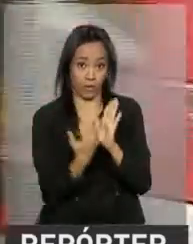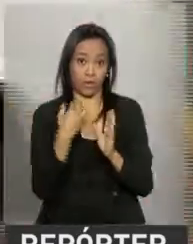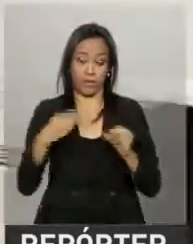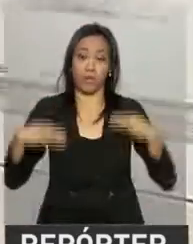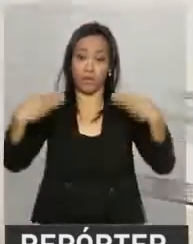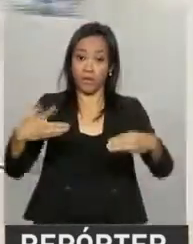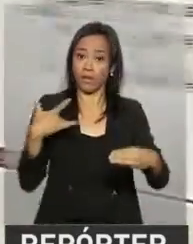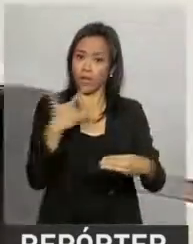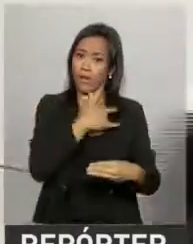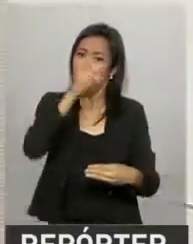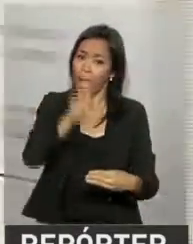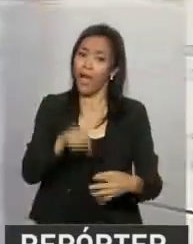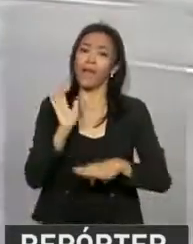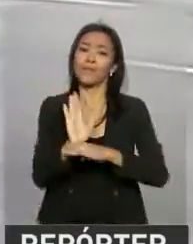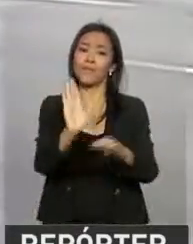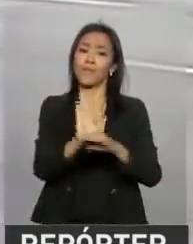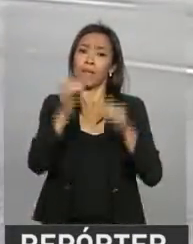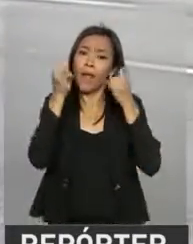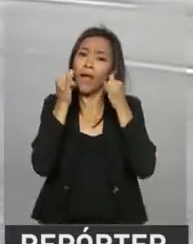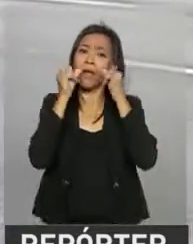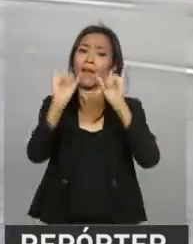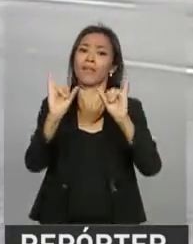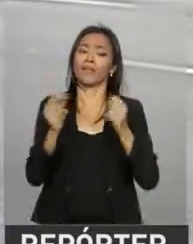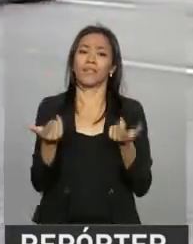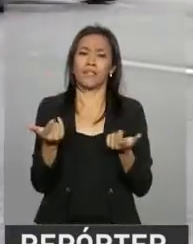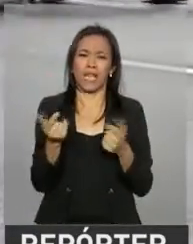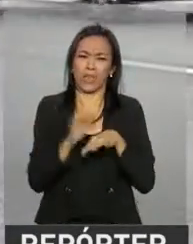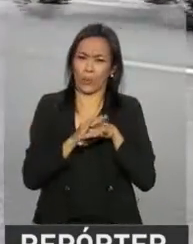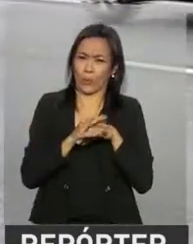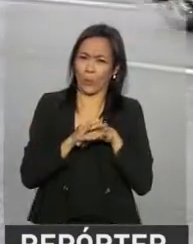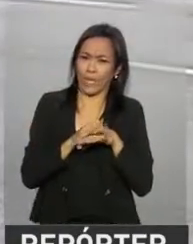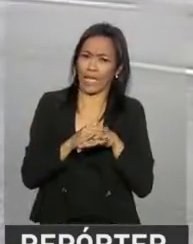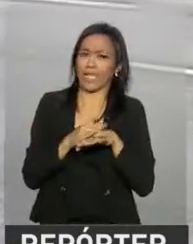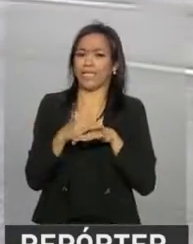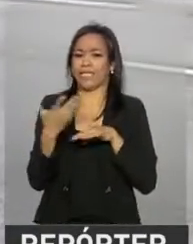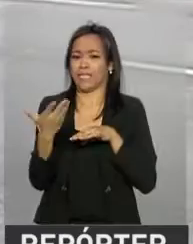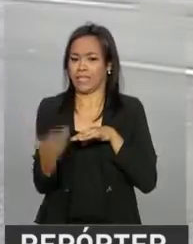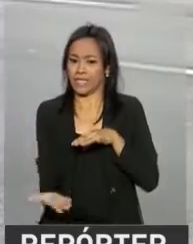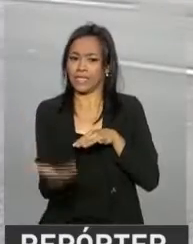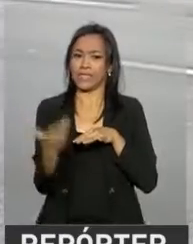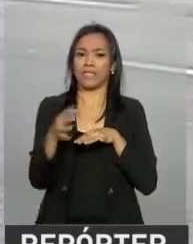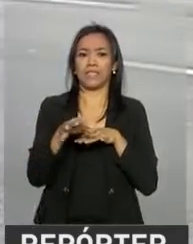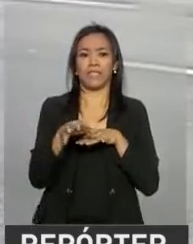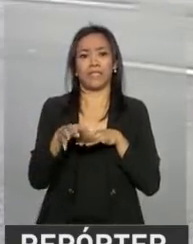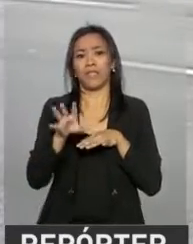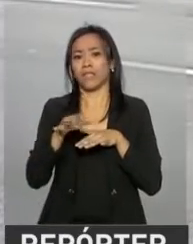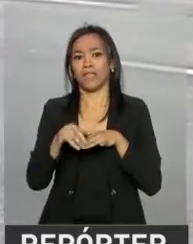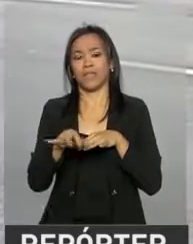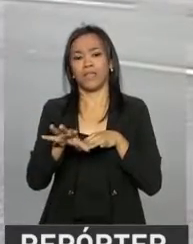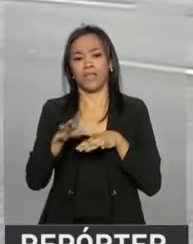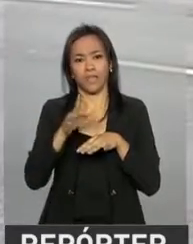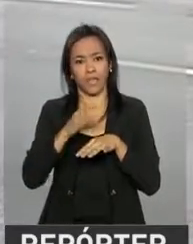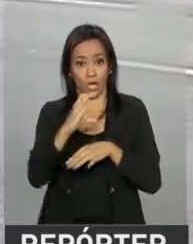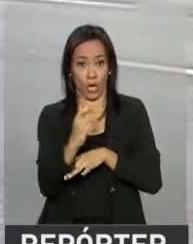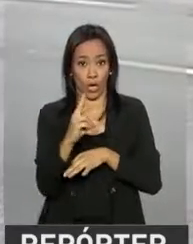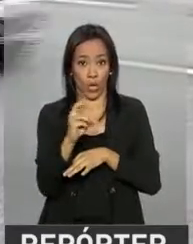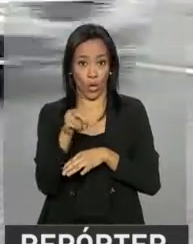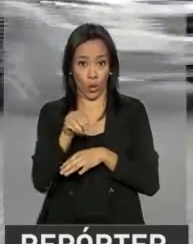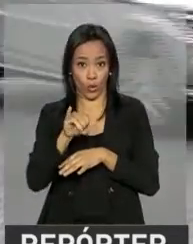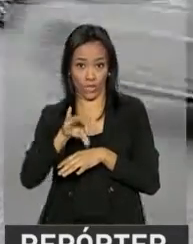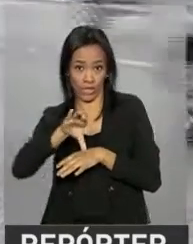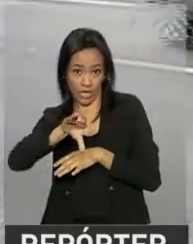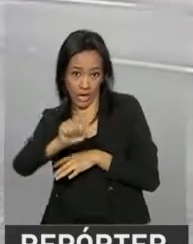também ajudar na prevenção e no controle das doenças é não transmissíveis as doenças crônicas não